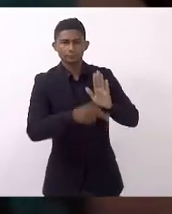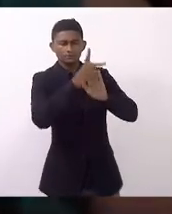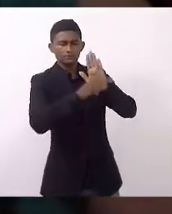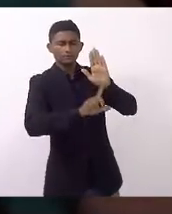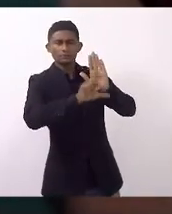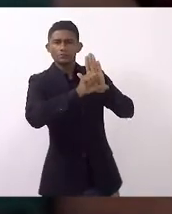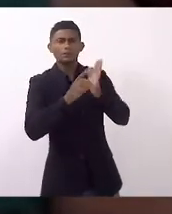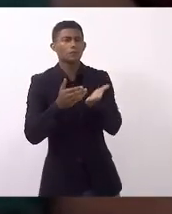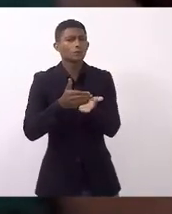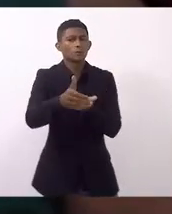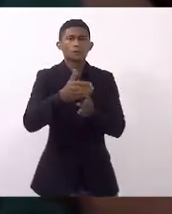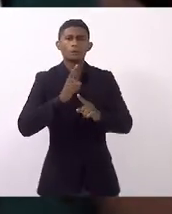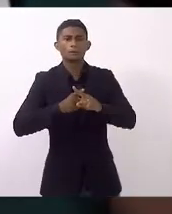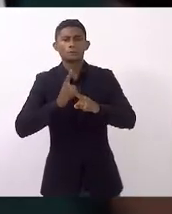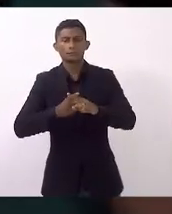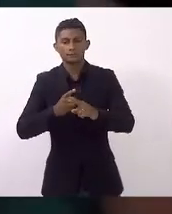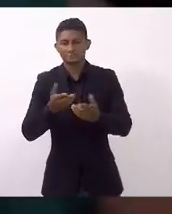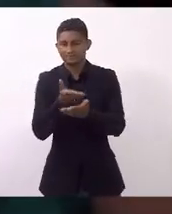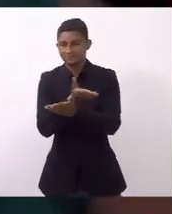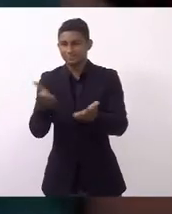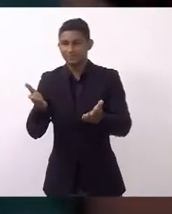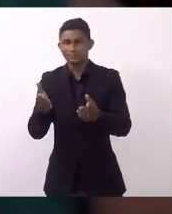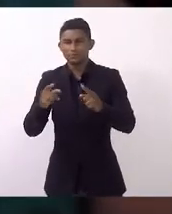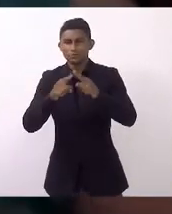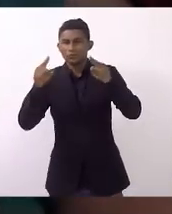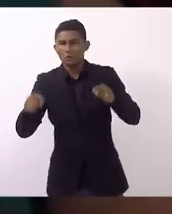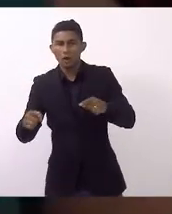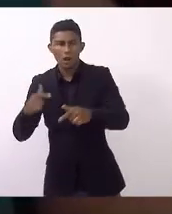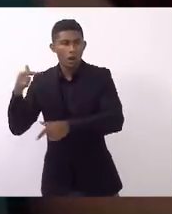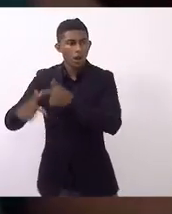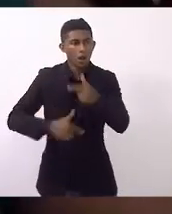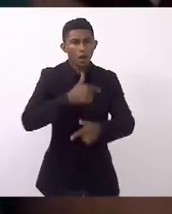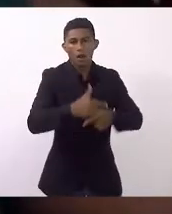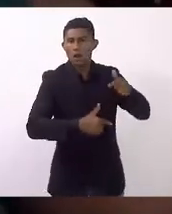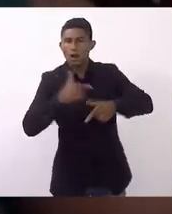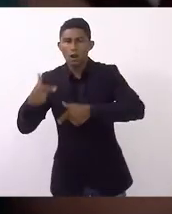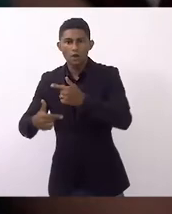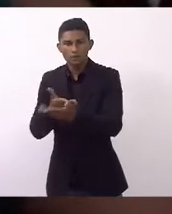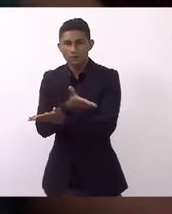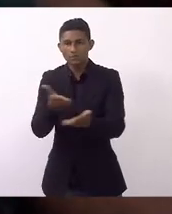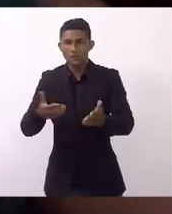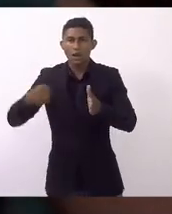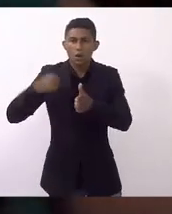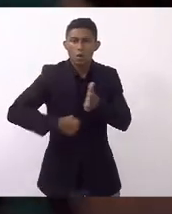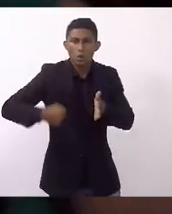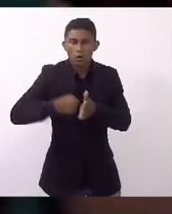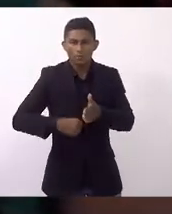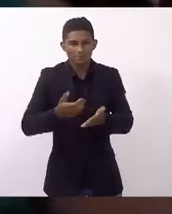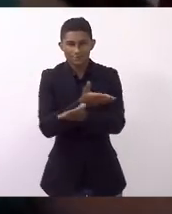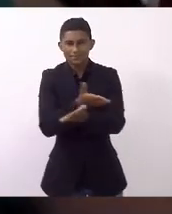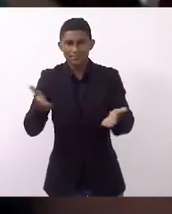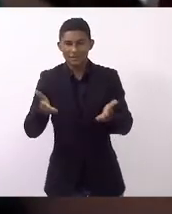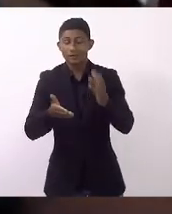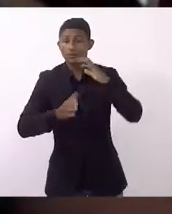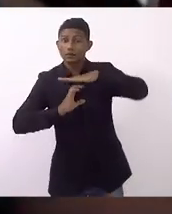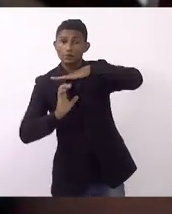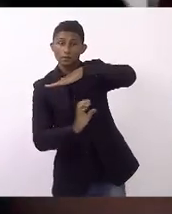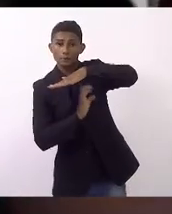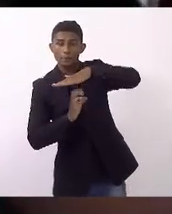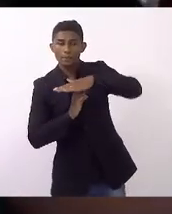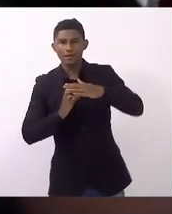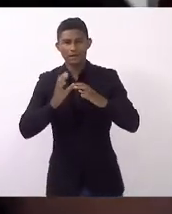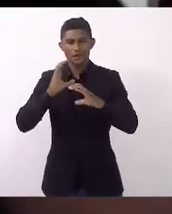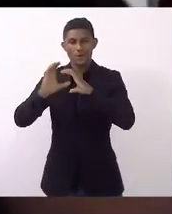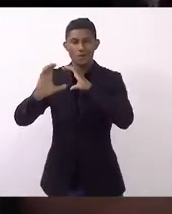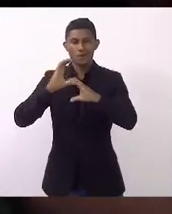nasce da luta dos trabalhadores da EBC, a nossa empresa brasileira de comunicação à nossa empresa pública em defesa